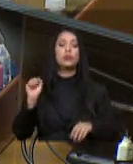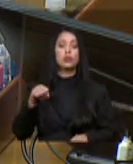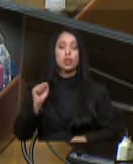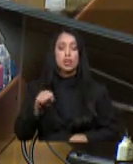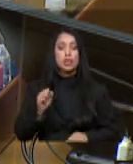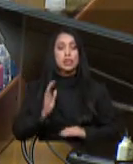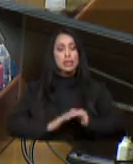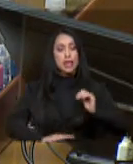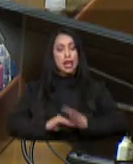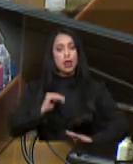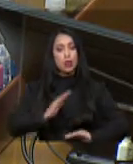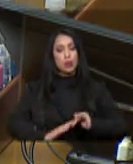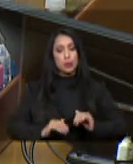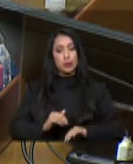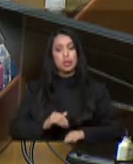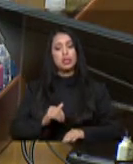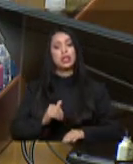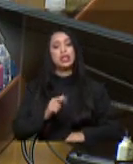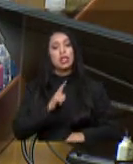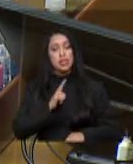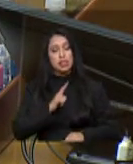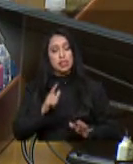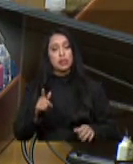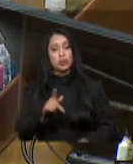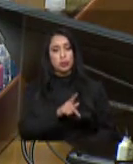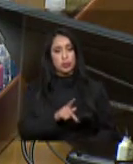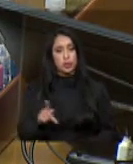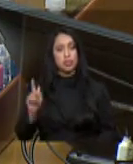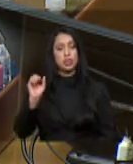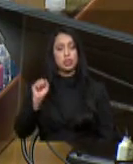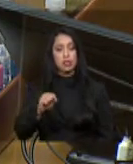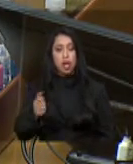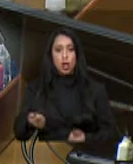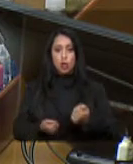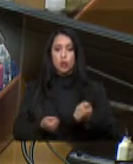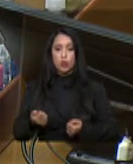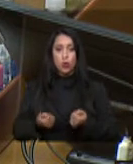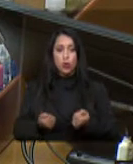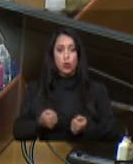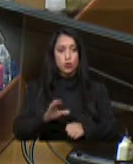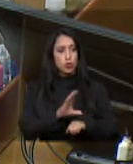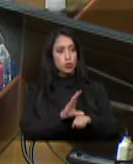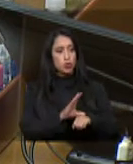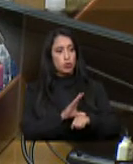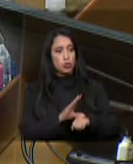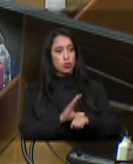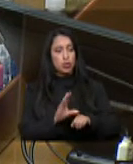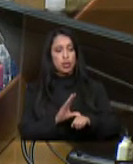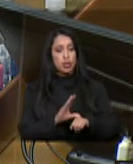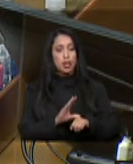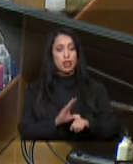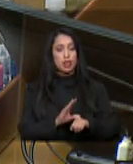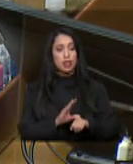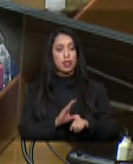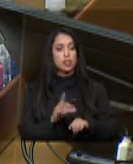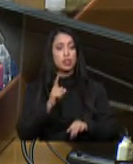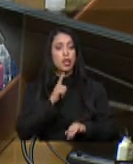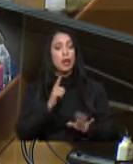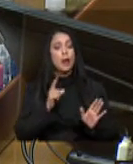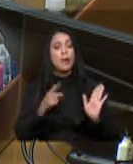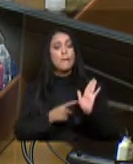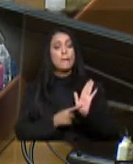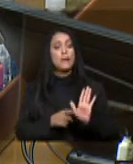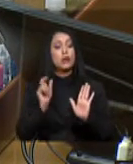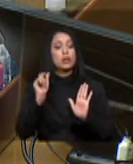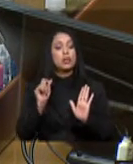a competência dele não está sendo afastada. O que o controle de constitucionalidade abstrato faz, enfatiza,